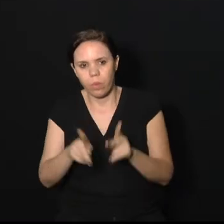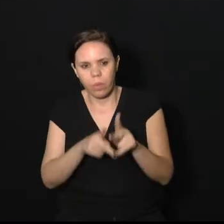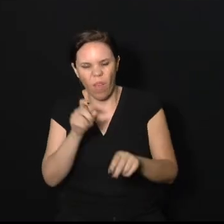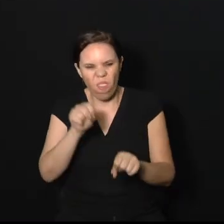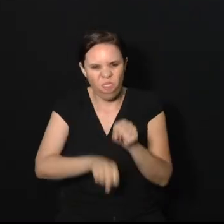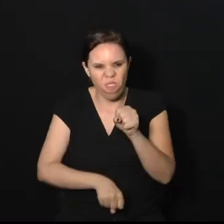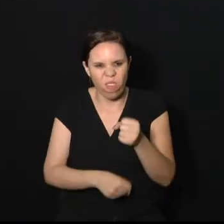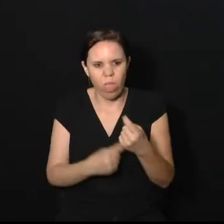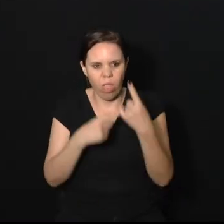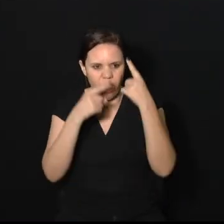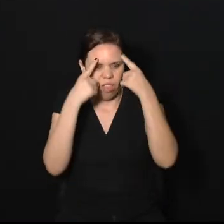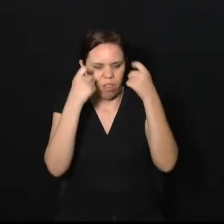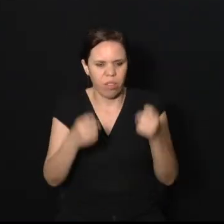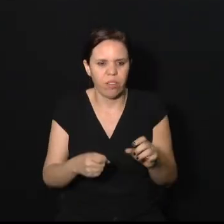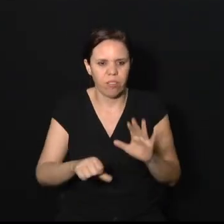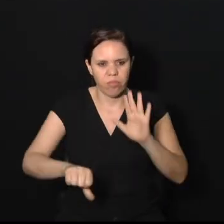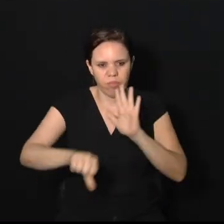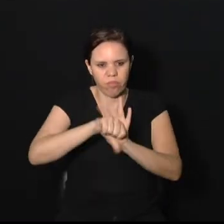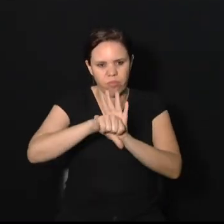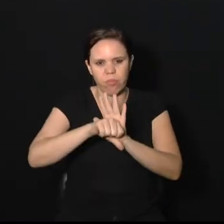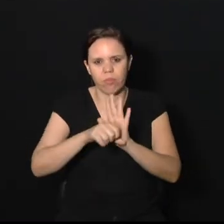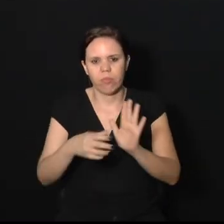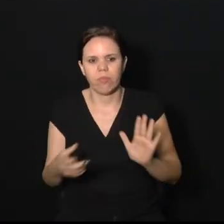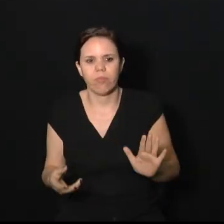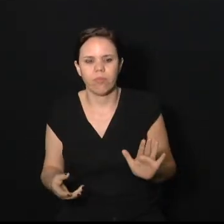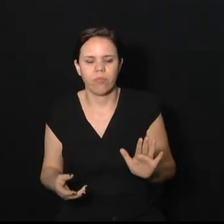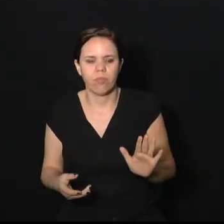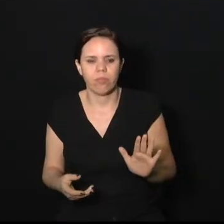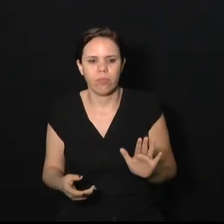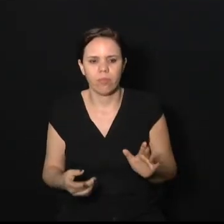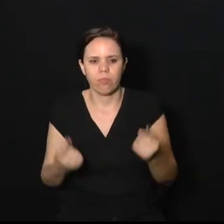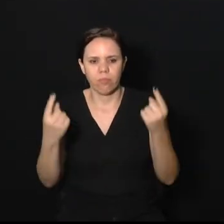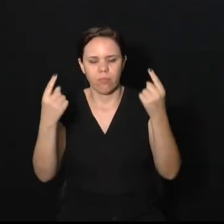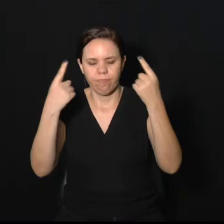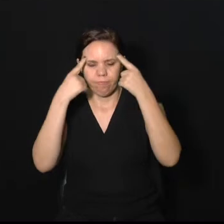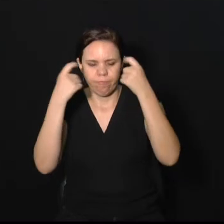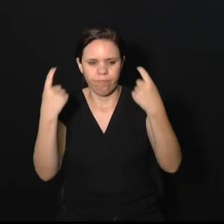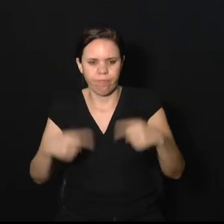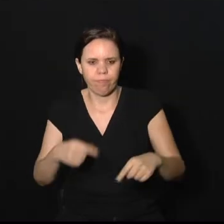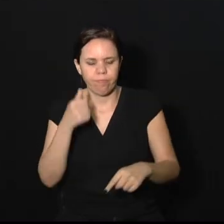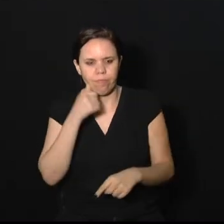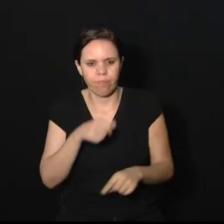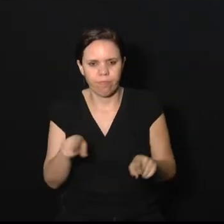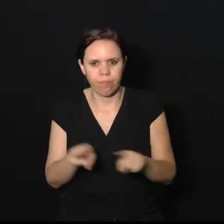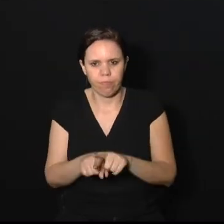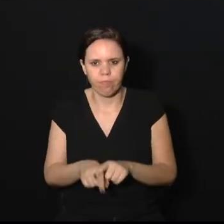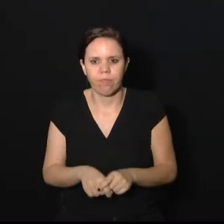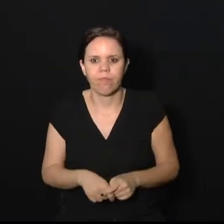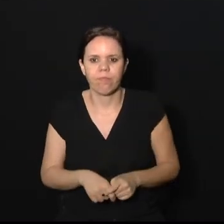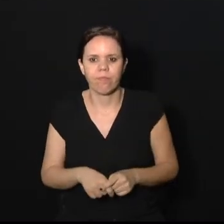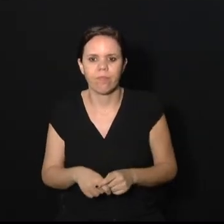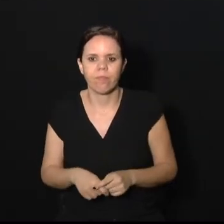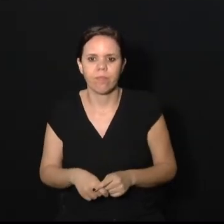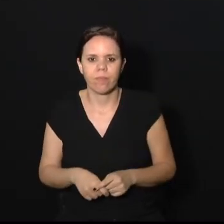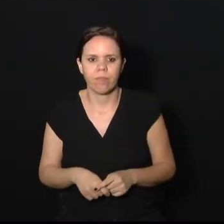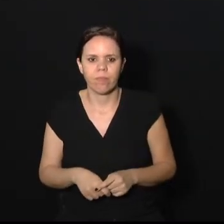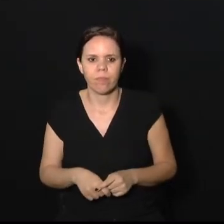crimes violentos, violência contra a mulher também, que hoje em dia a gente vê muito isso e é